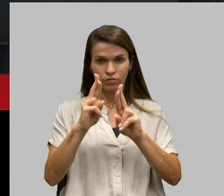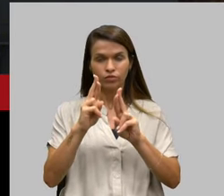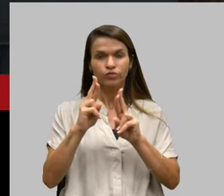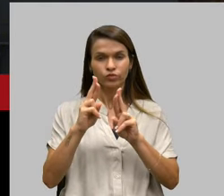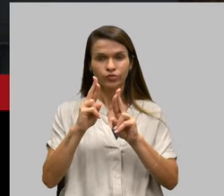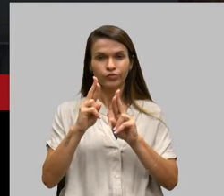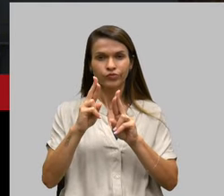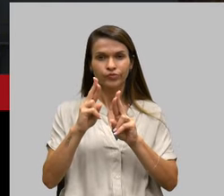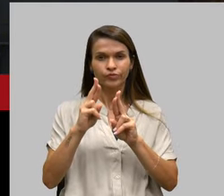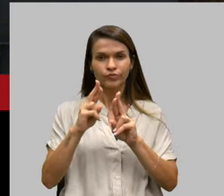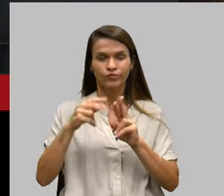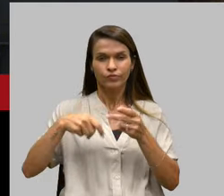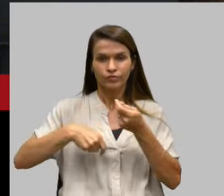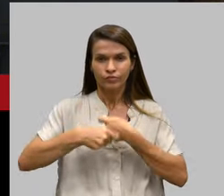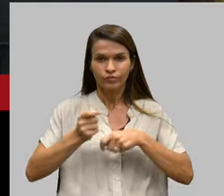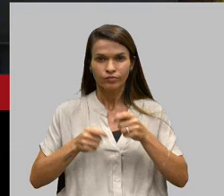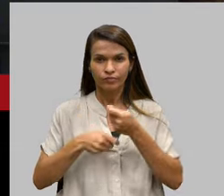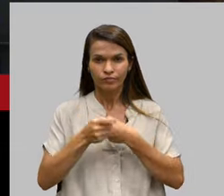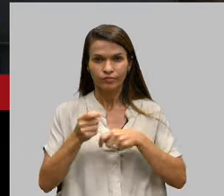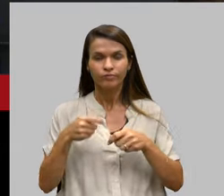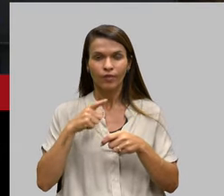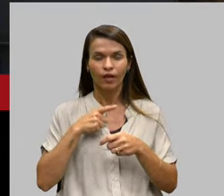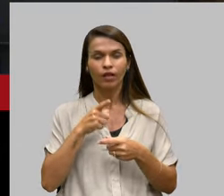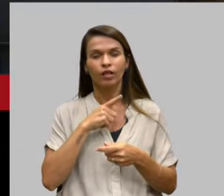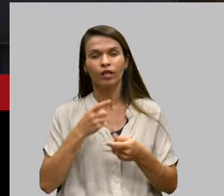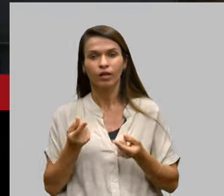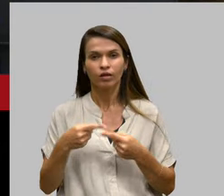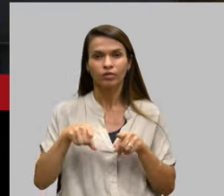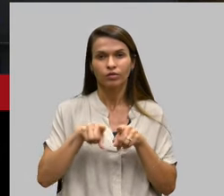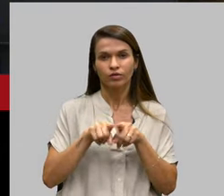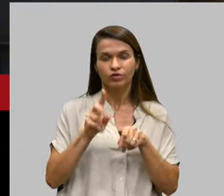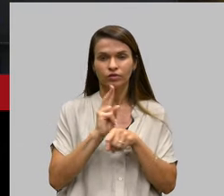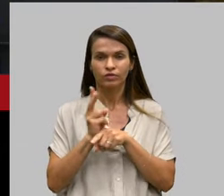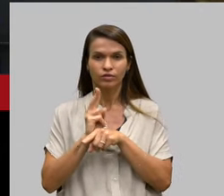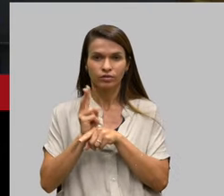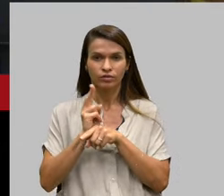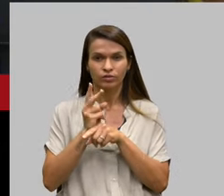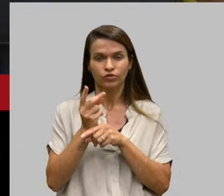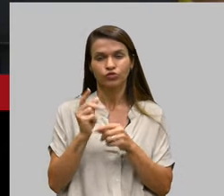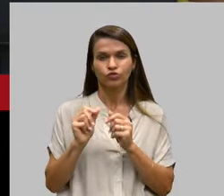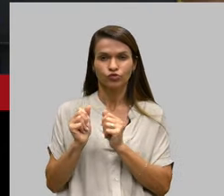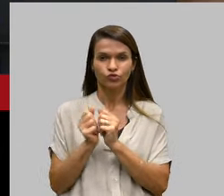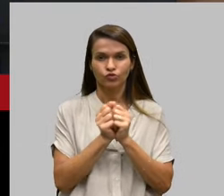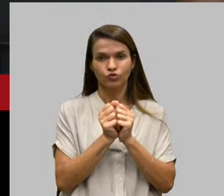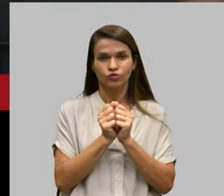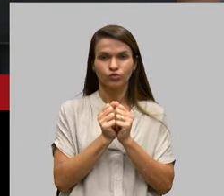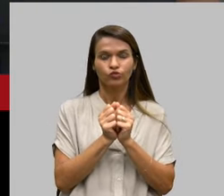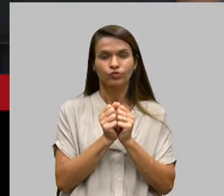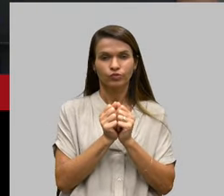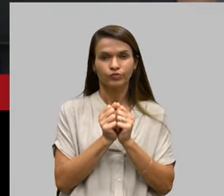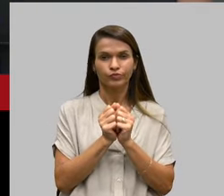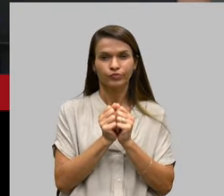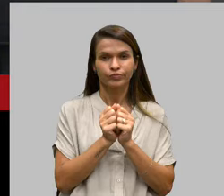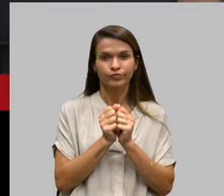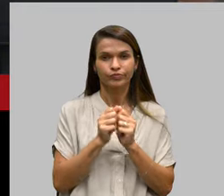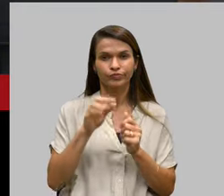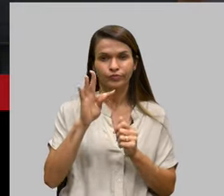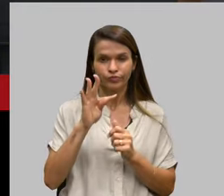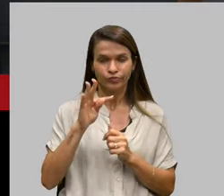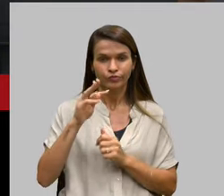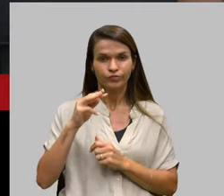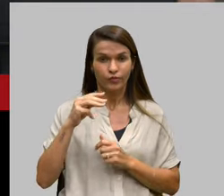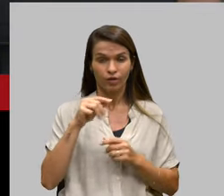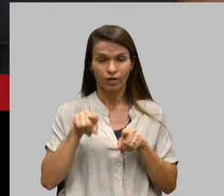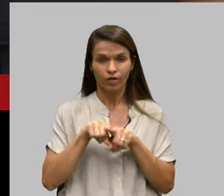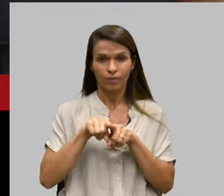é intensificarmos a nossa parceria de fiscalização com os tribunais de contas inclusive com os Ministérios públicos também pode